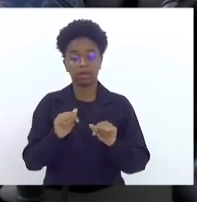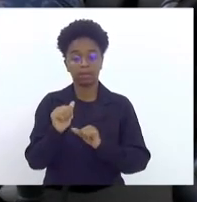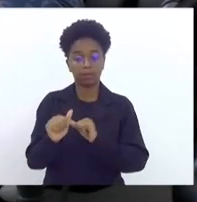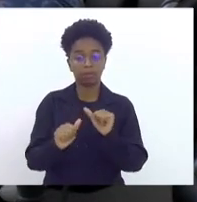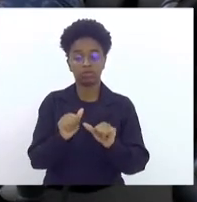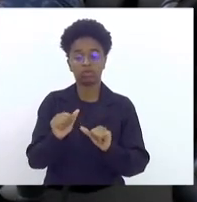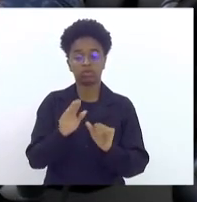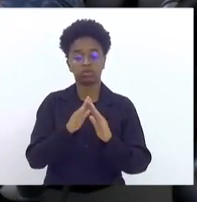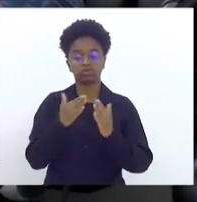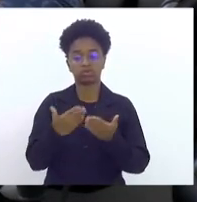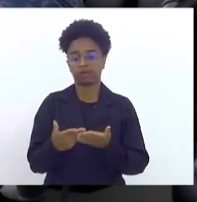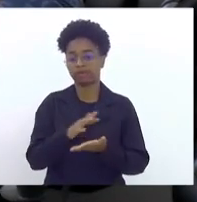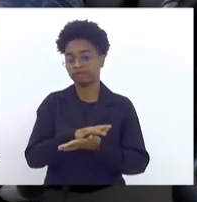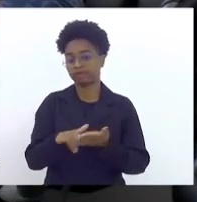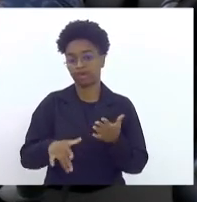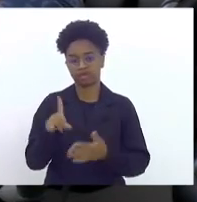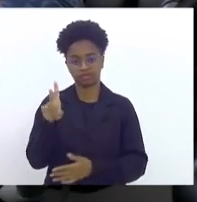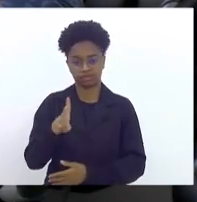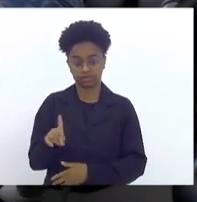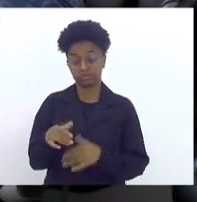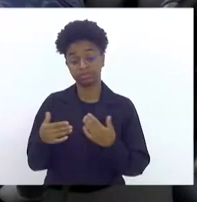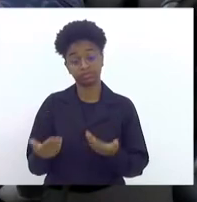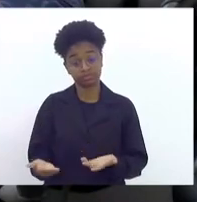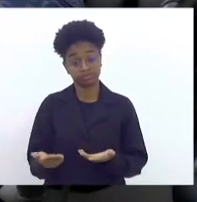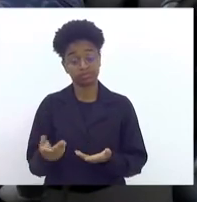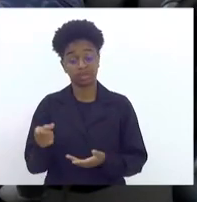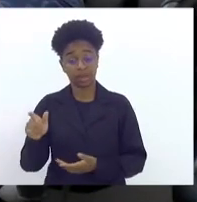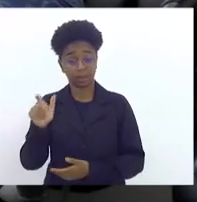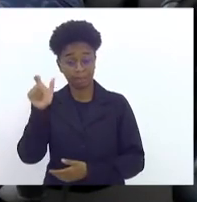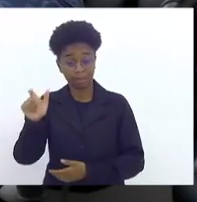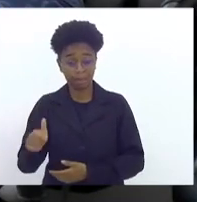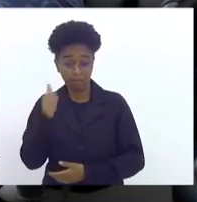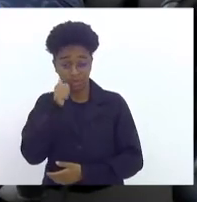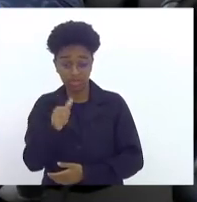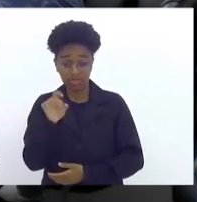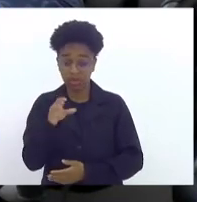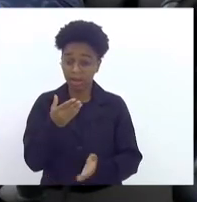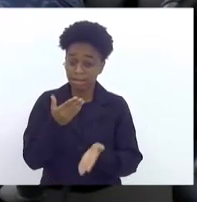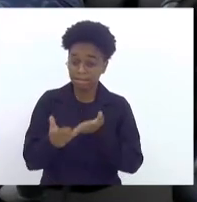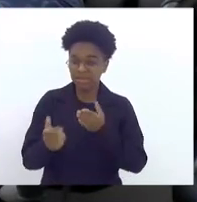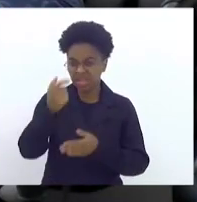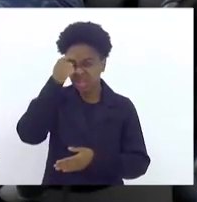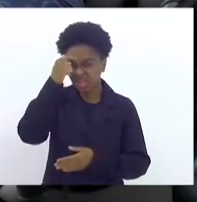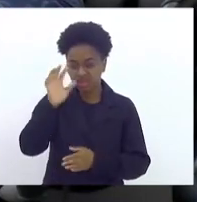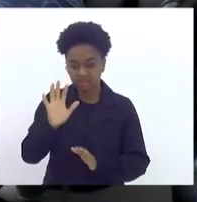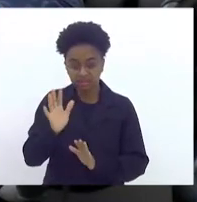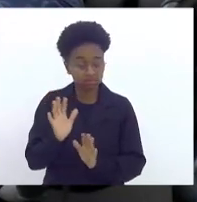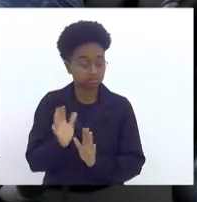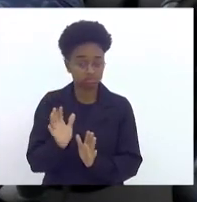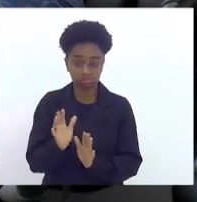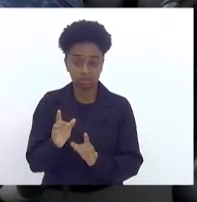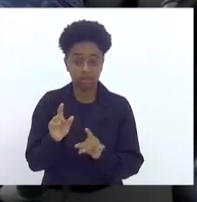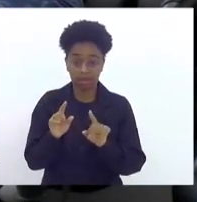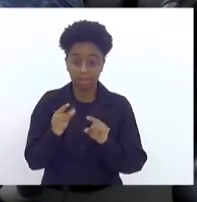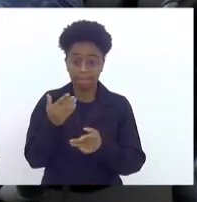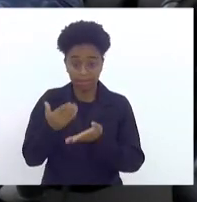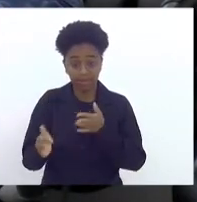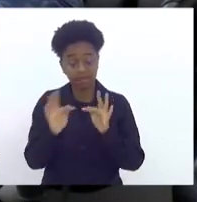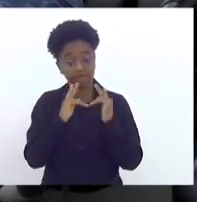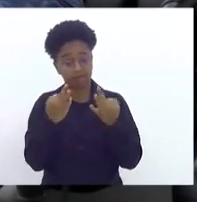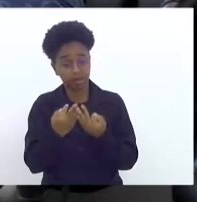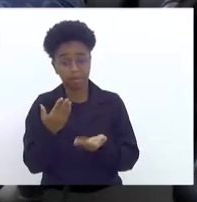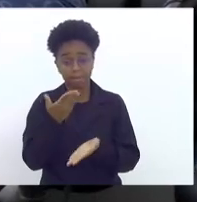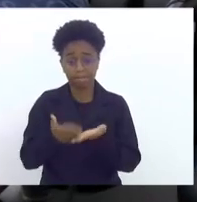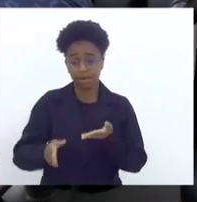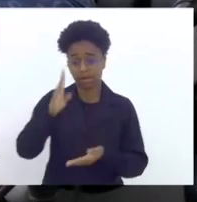vezes portanto como eu disse a perda dessa mulher não é uma perda apenas psicológica a perda familiar é uma perda